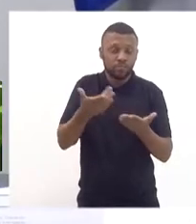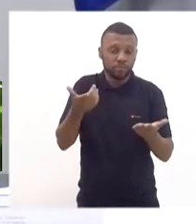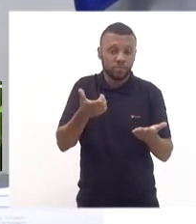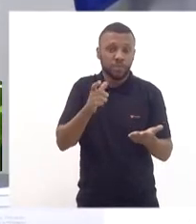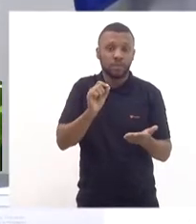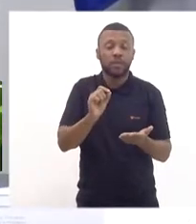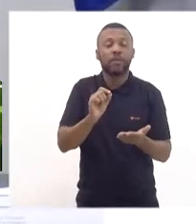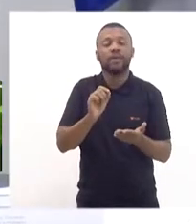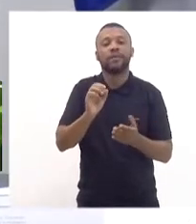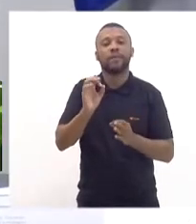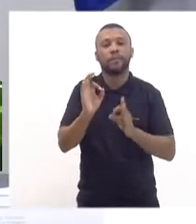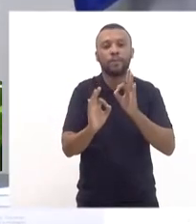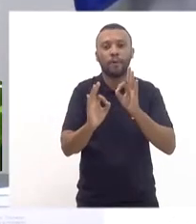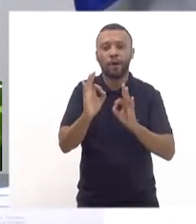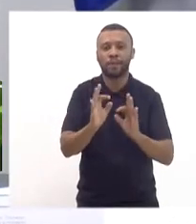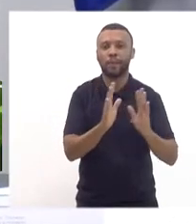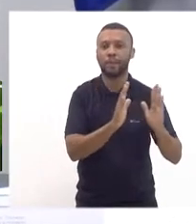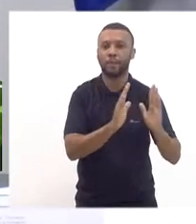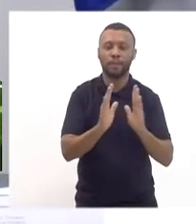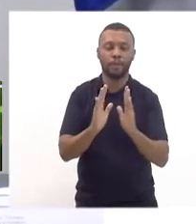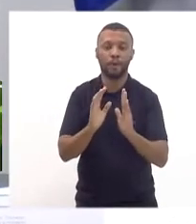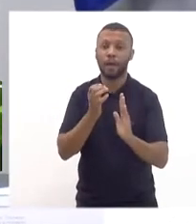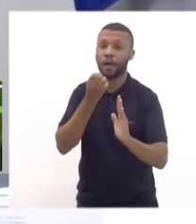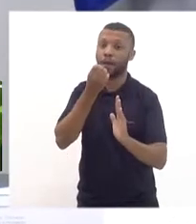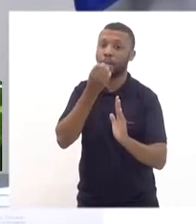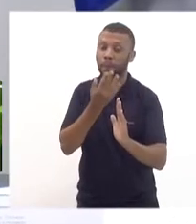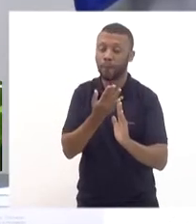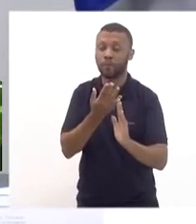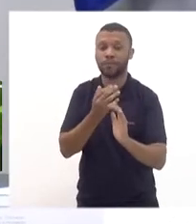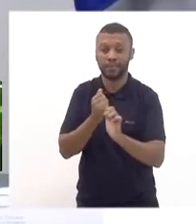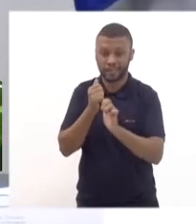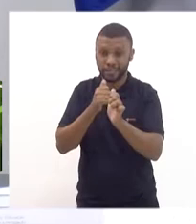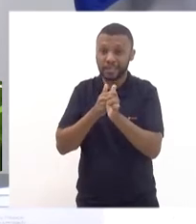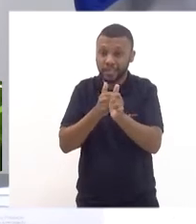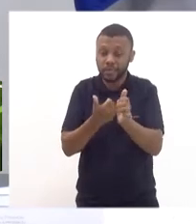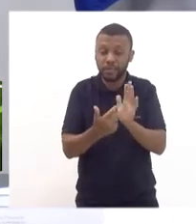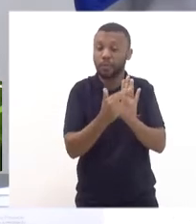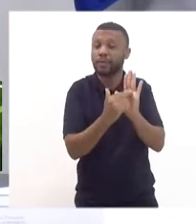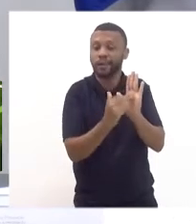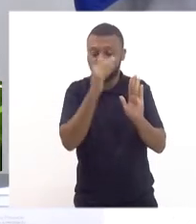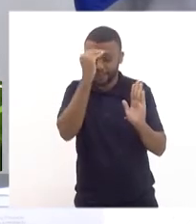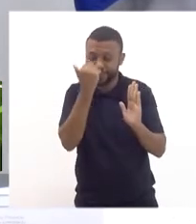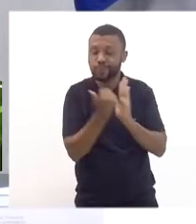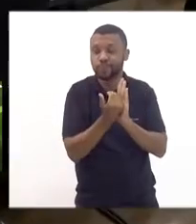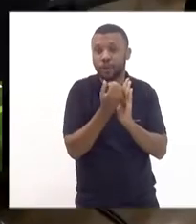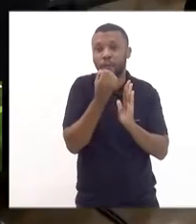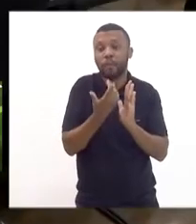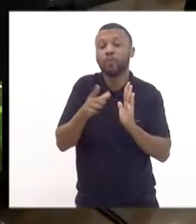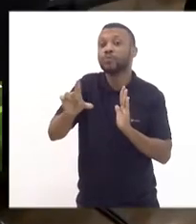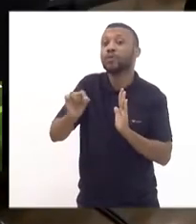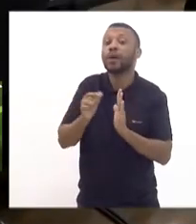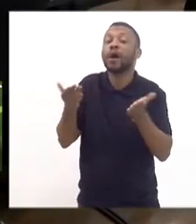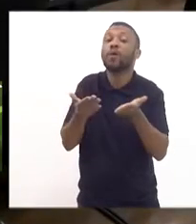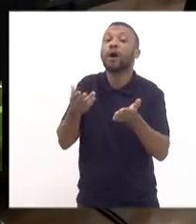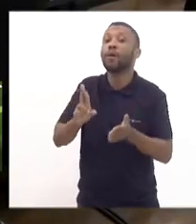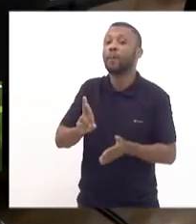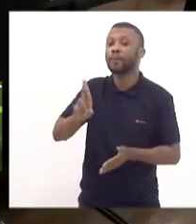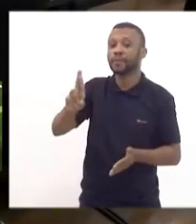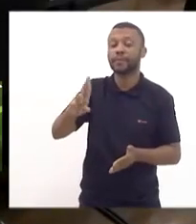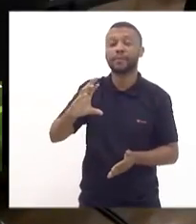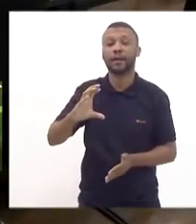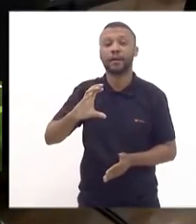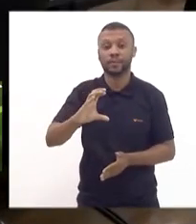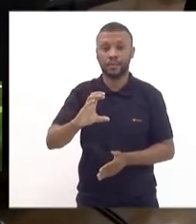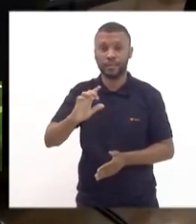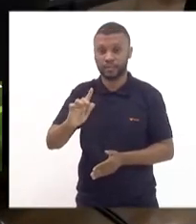conceitual, é bom agora que fale a controladoria. Por favor. Bom, primeiramente, eu quero saudar